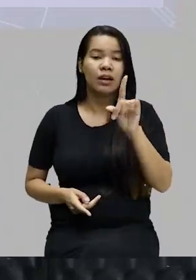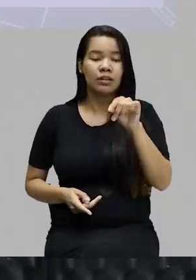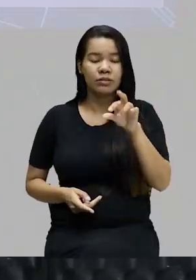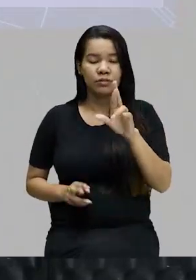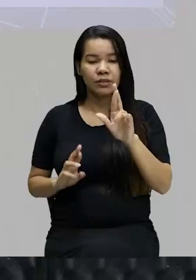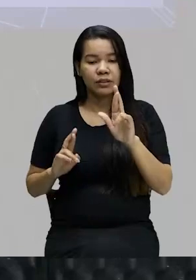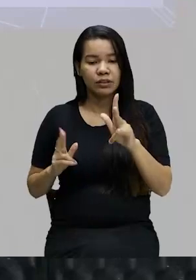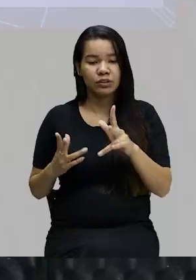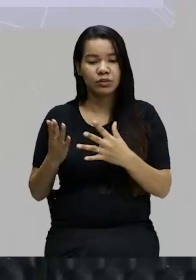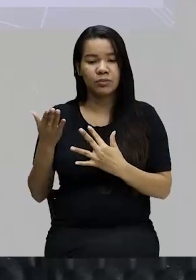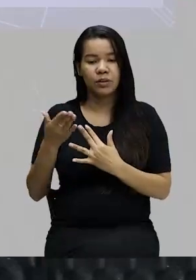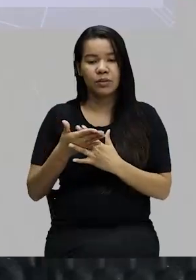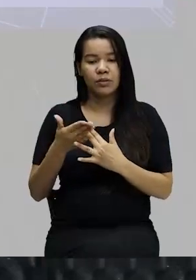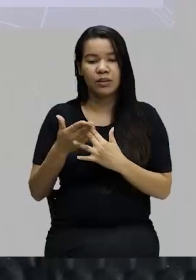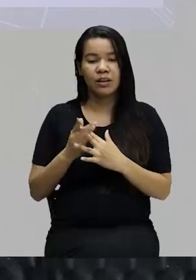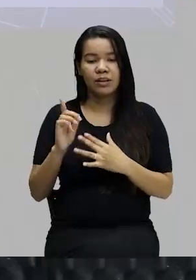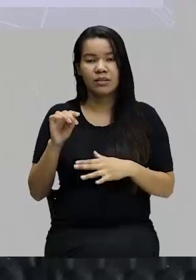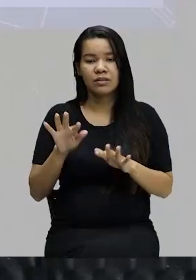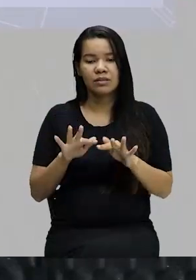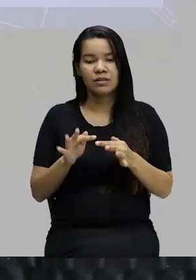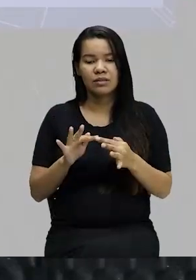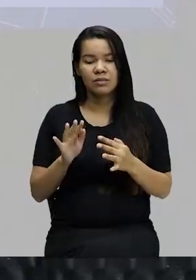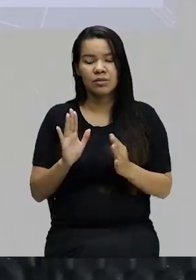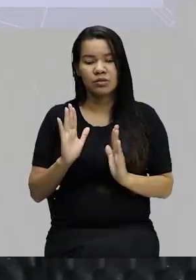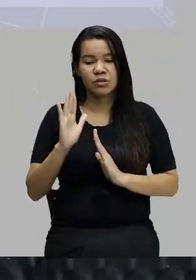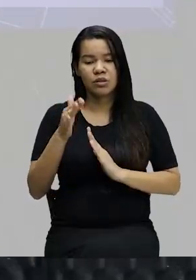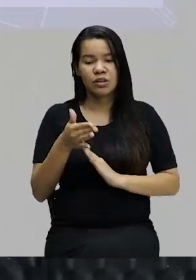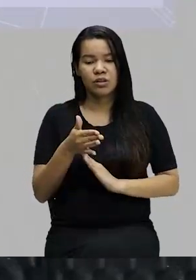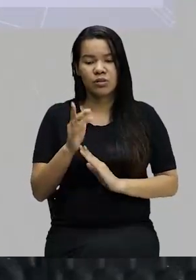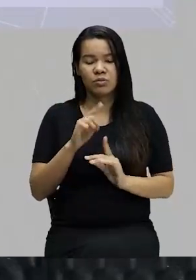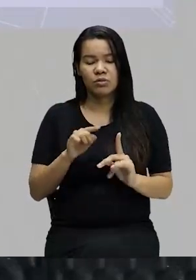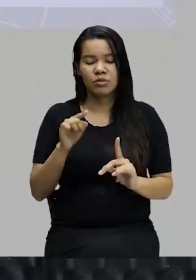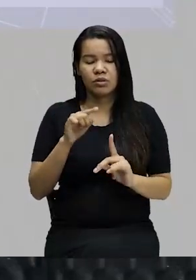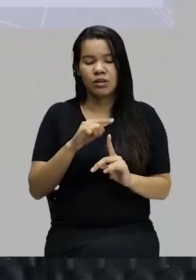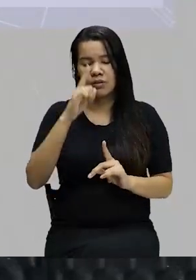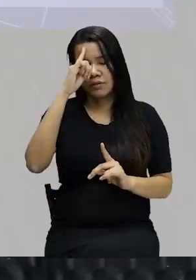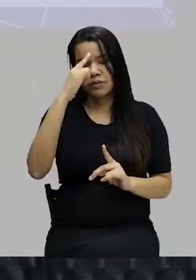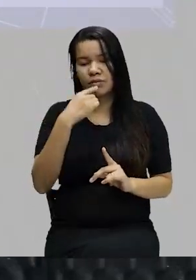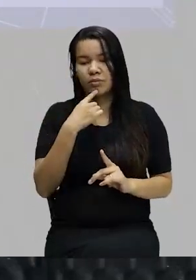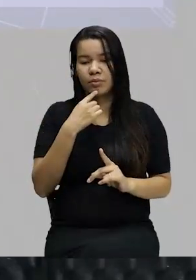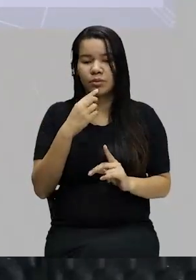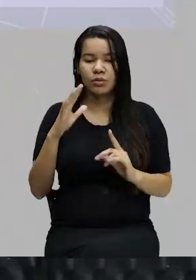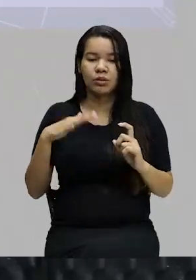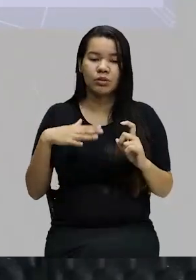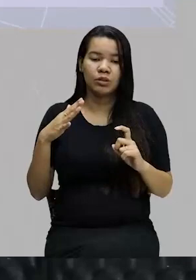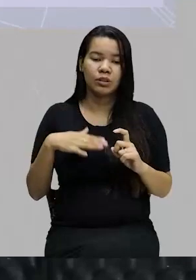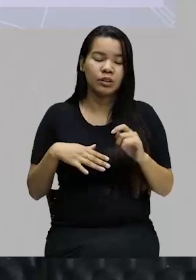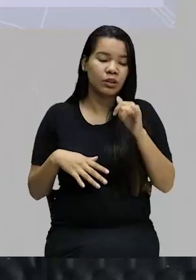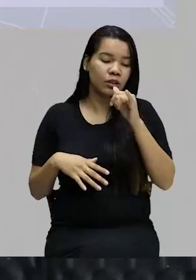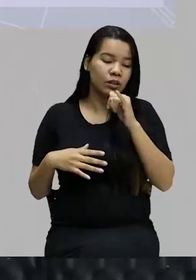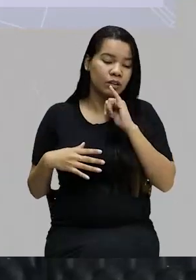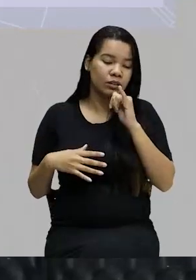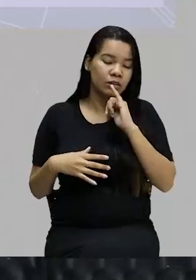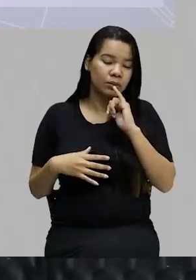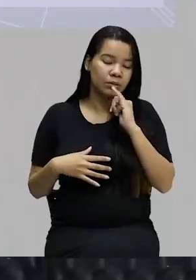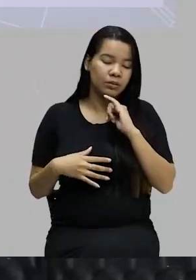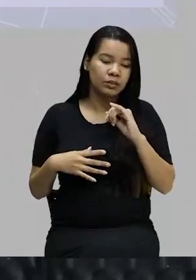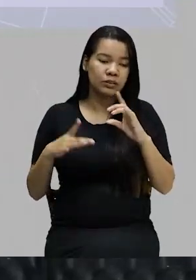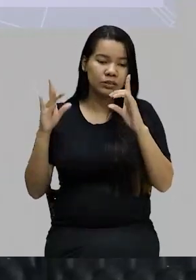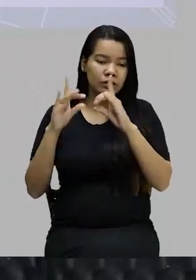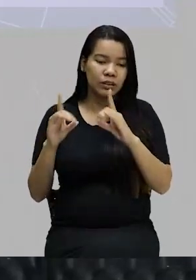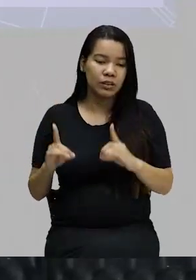linguagem simples, direta, objetiva. As figuras mitológicas com os deuses gregos, romanos,